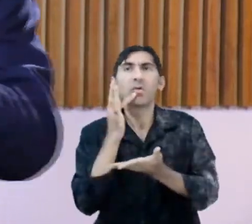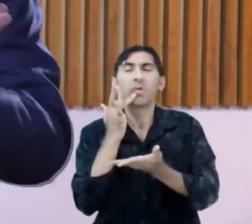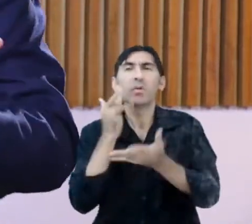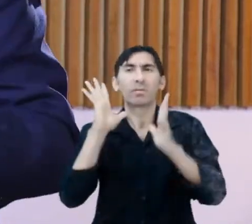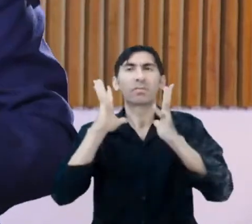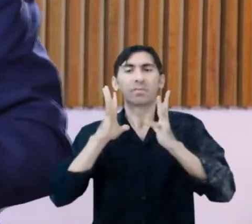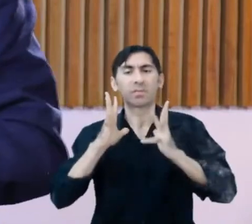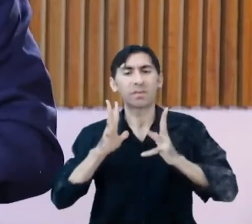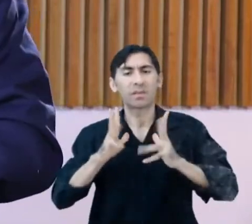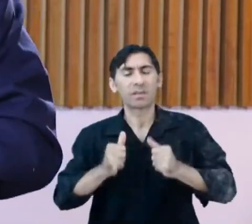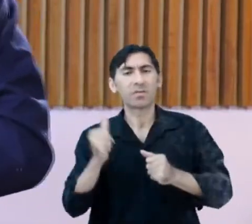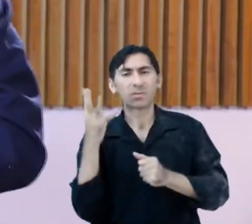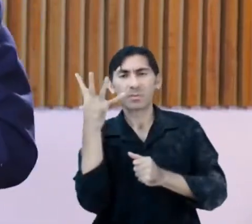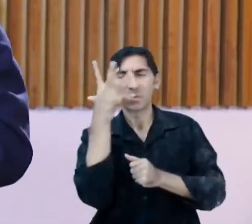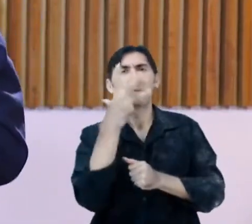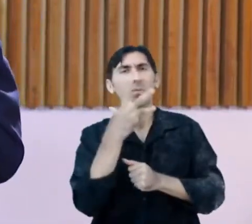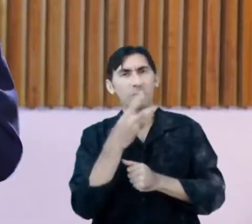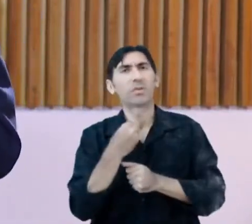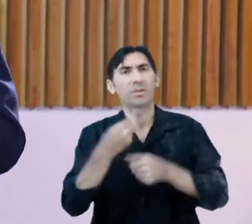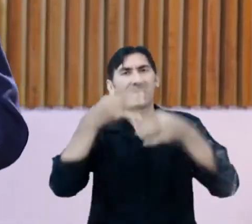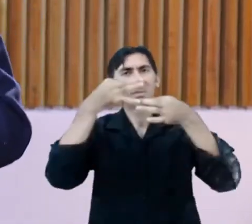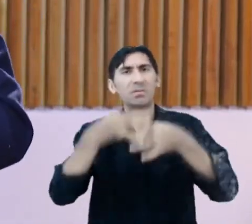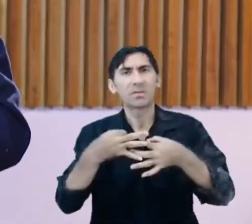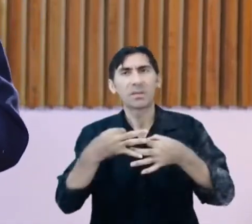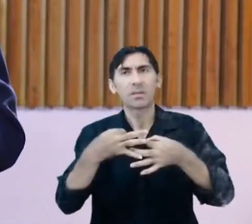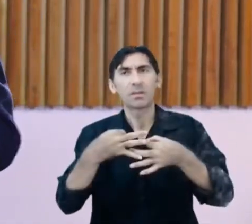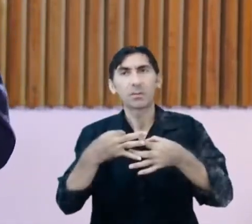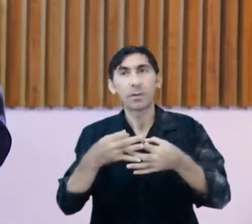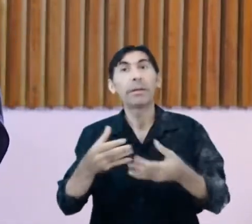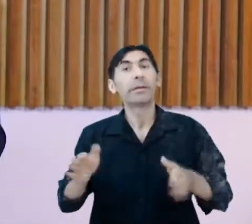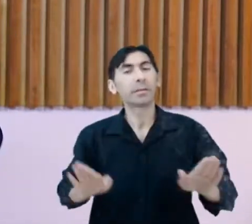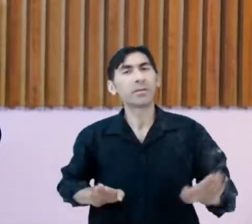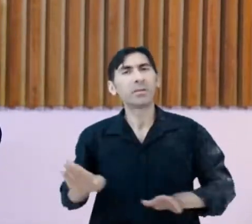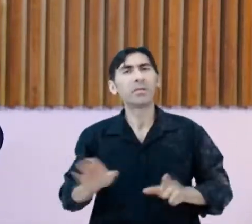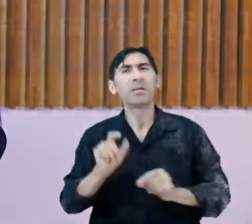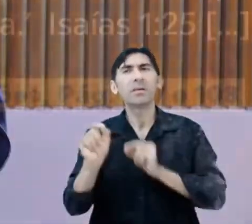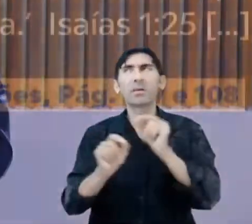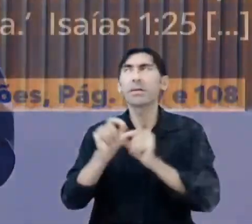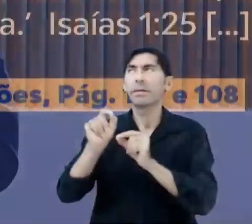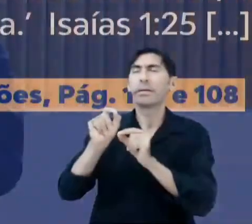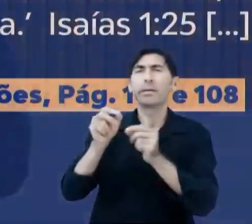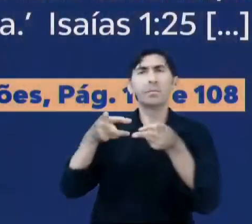polido e belo. Agora observe o que faz o Espírito de Deus em nós.